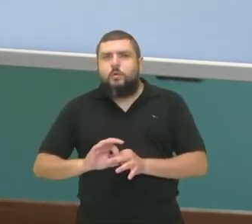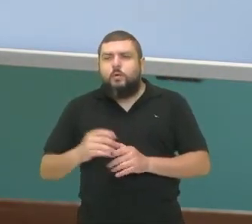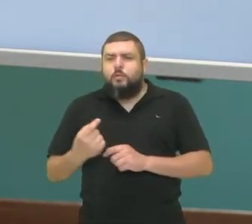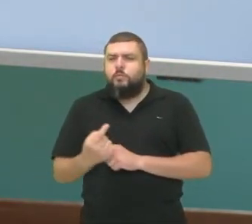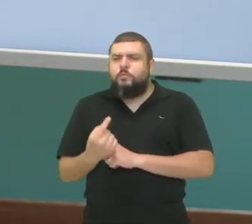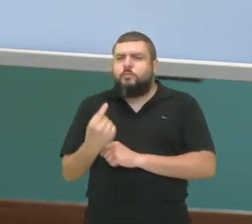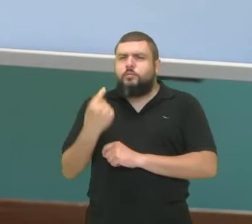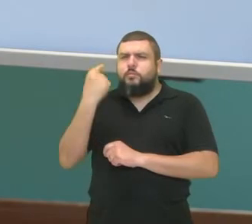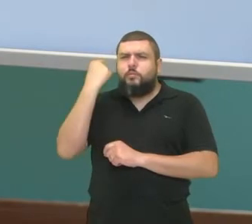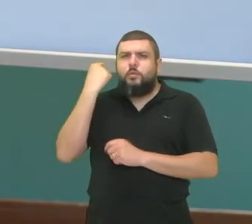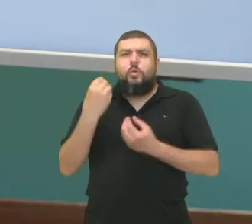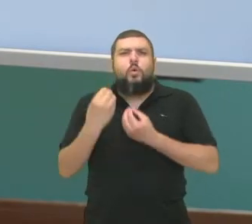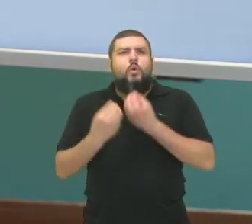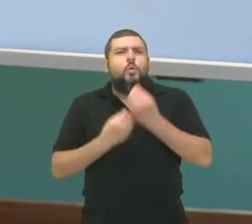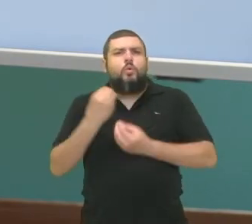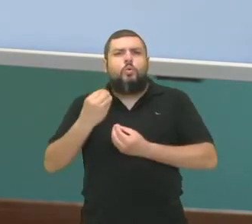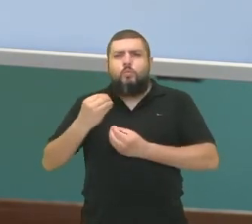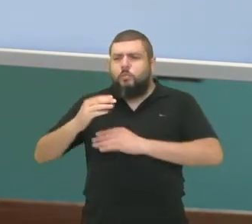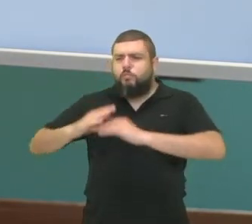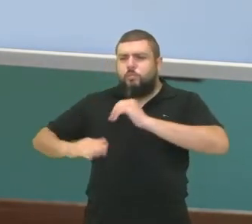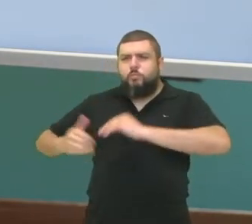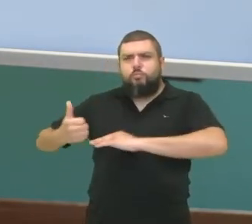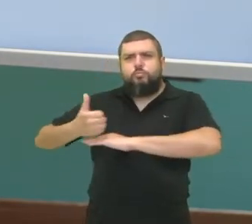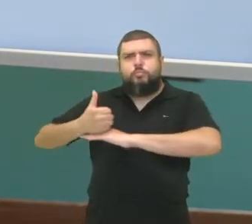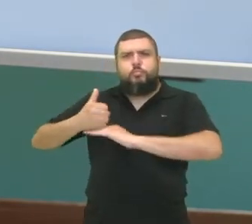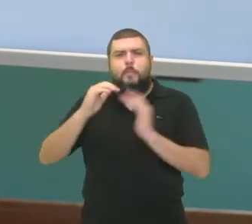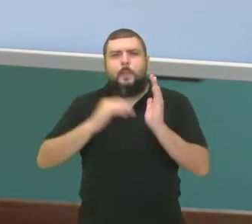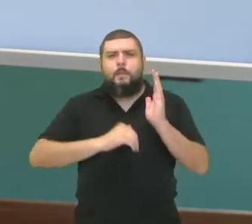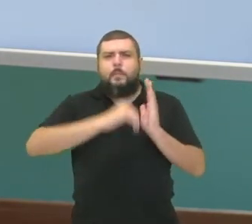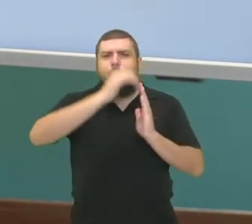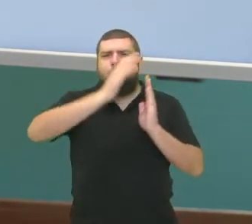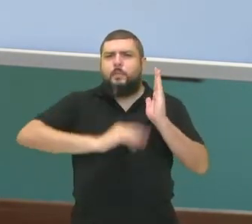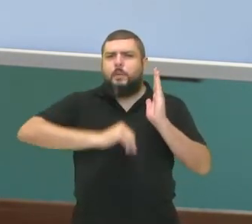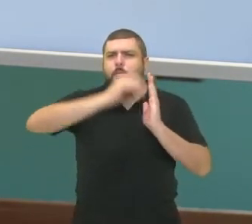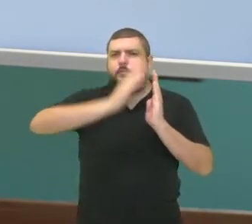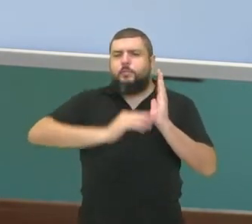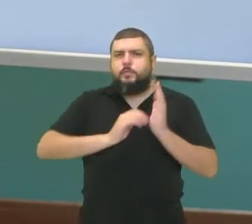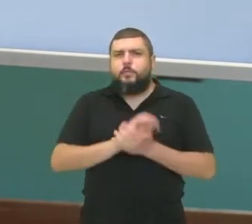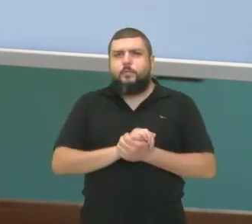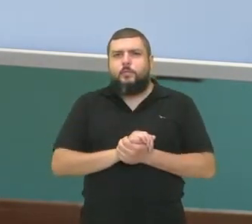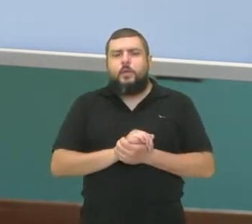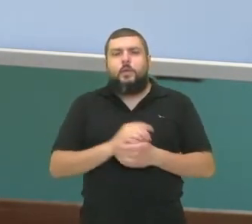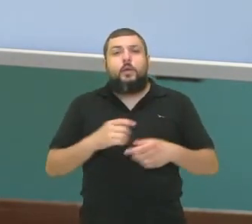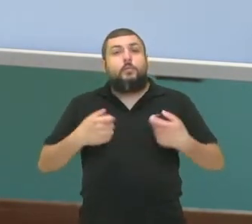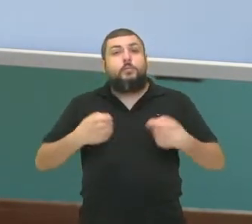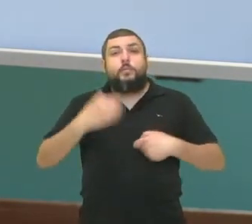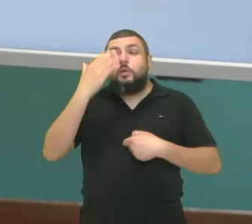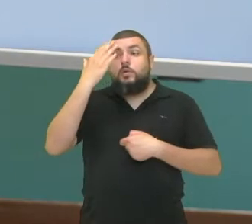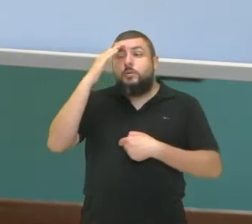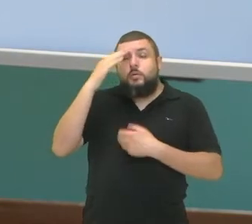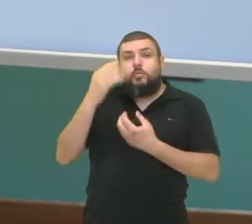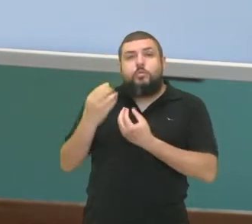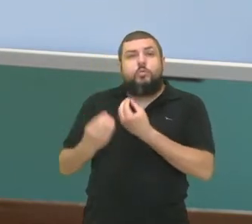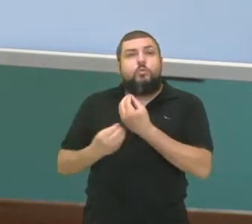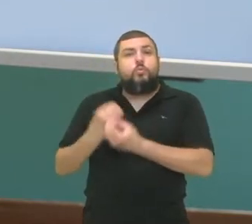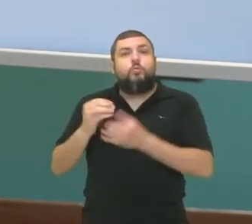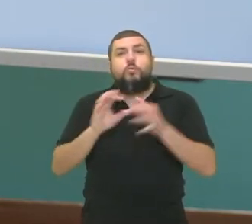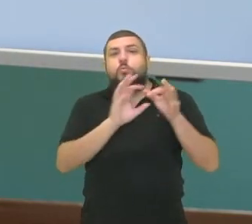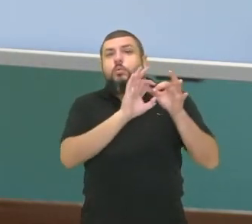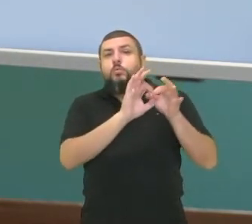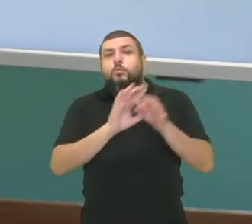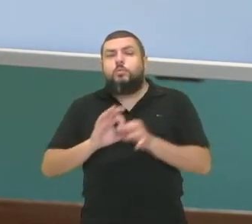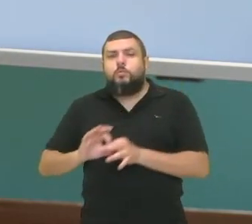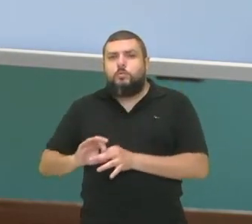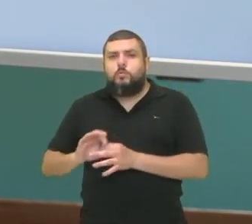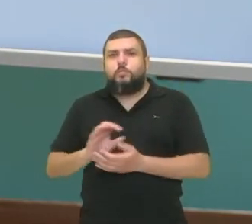artista produzia. É interessante e importante que a gente compreenda a época em que ele vivia, não é mesmo? Então nós vamos compreender